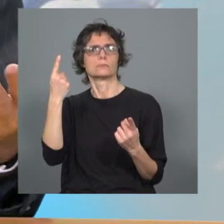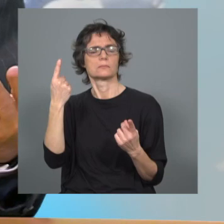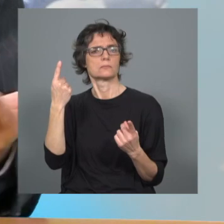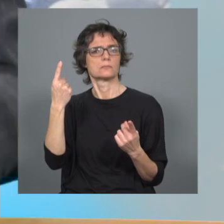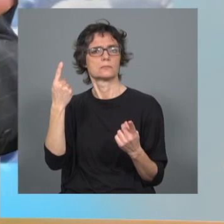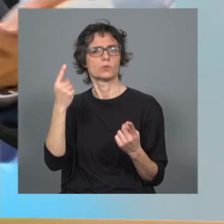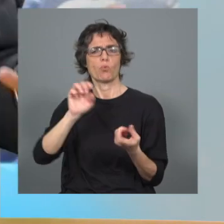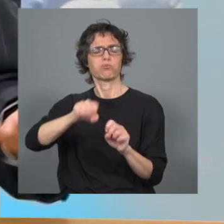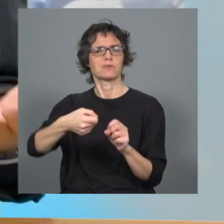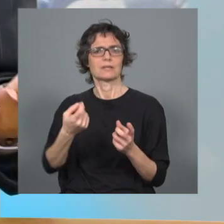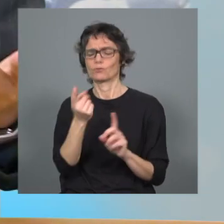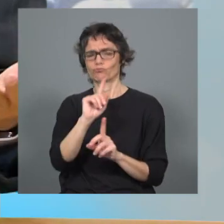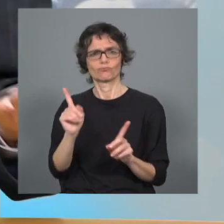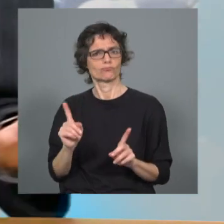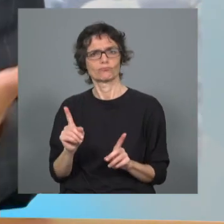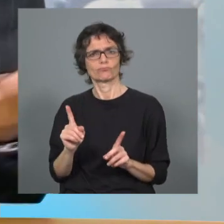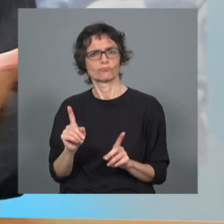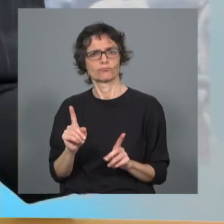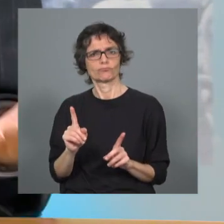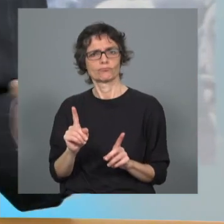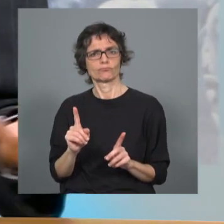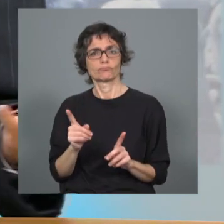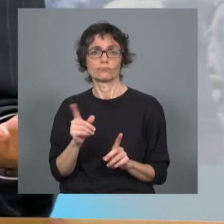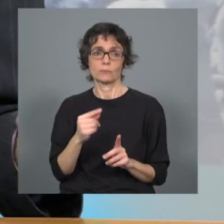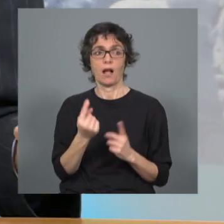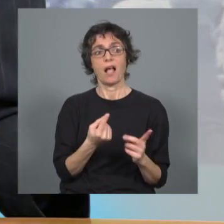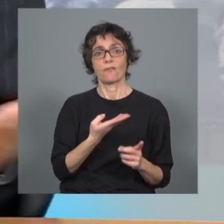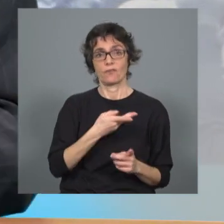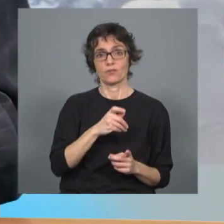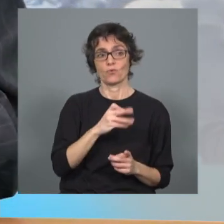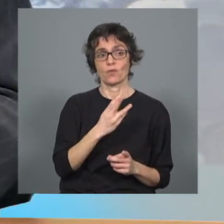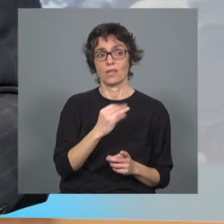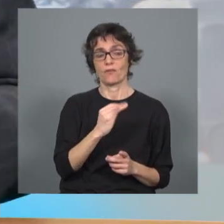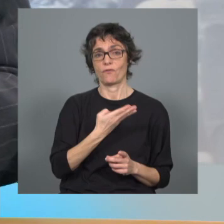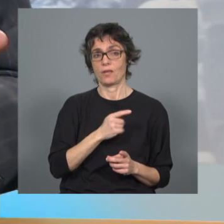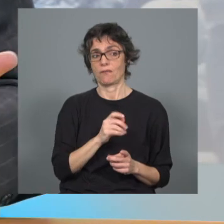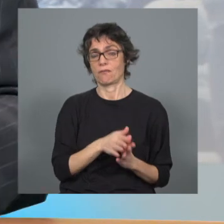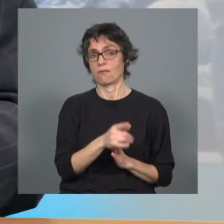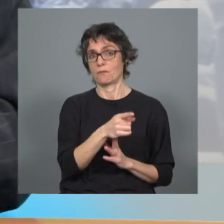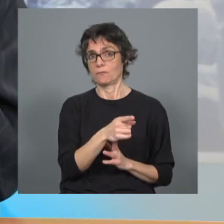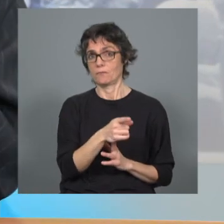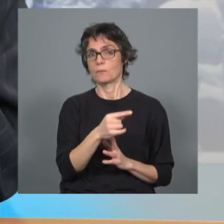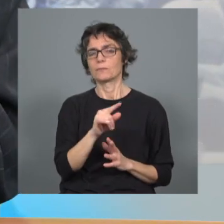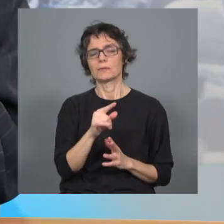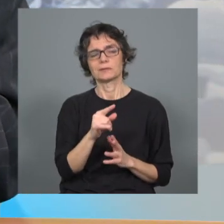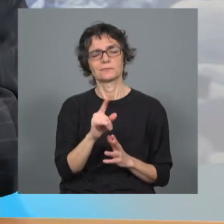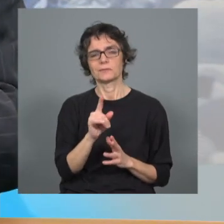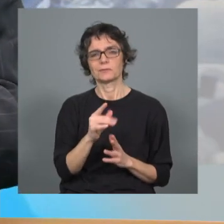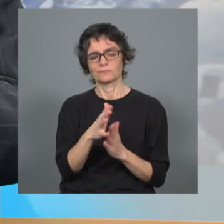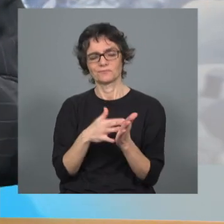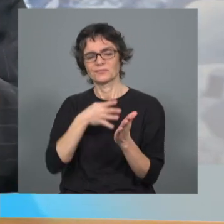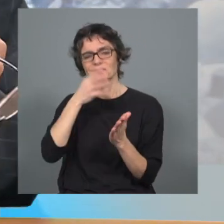esmagamento que também David se serviu em algumas das circunstâncias, mas pelo serviço, pela simplicidade, eu diria quase